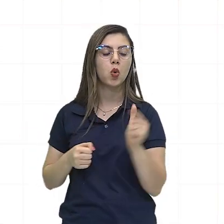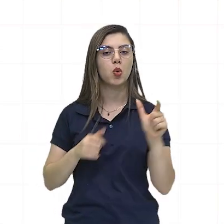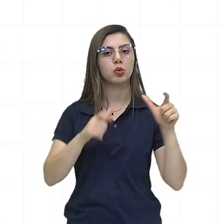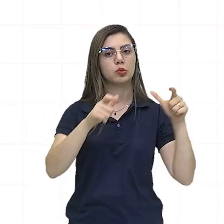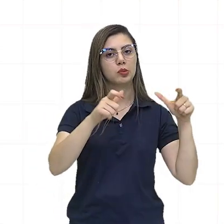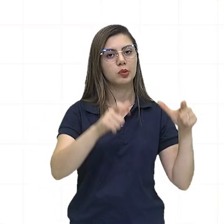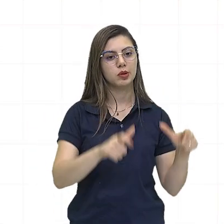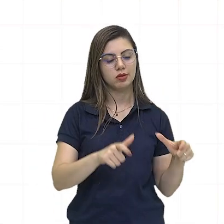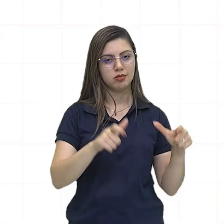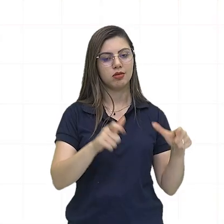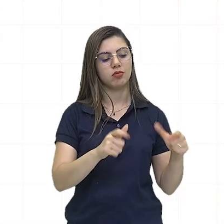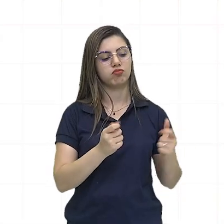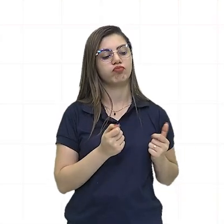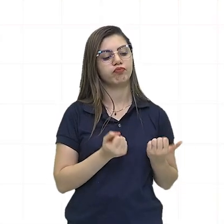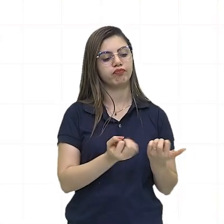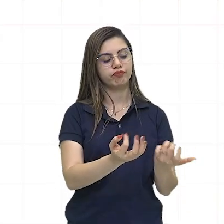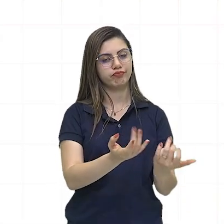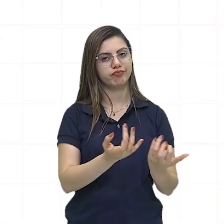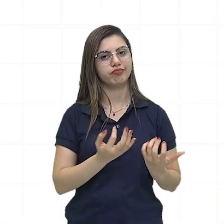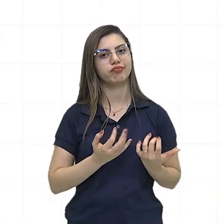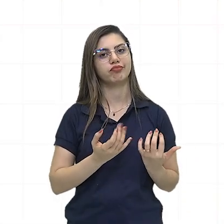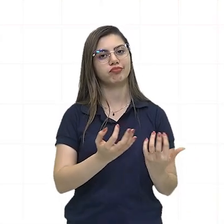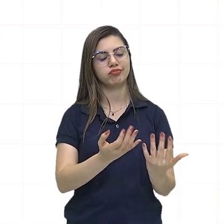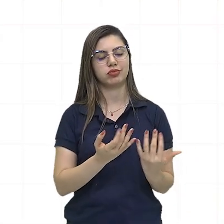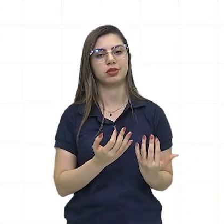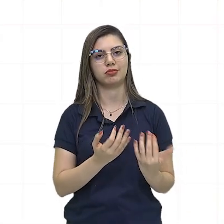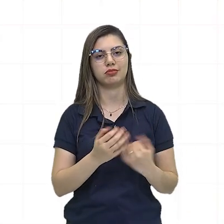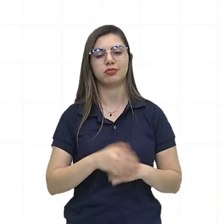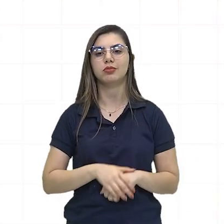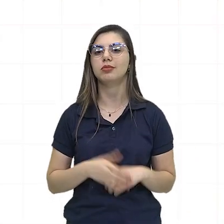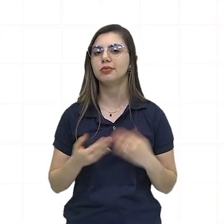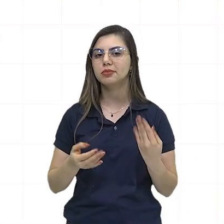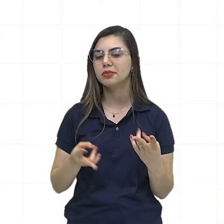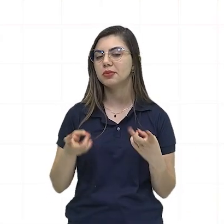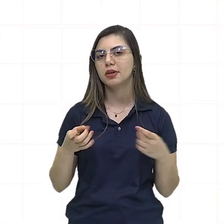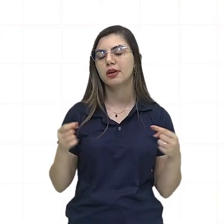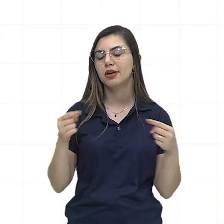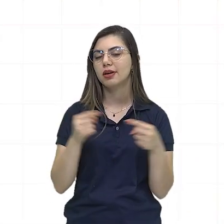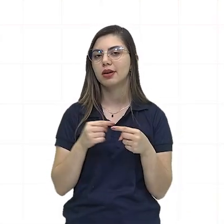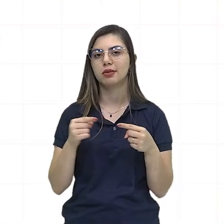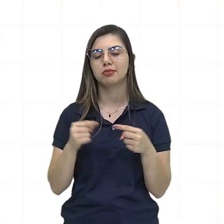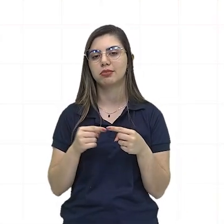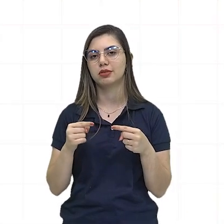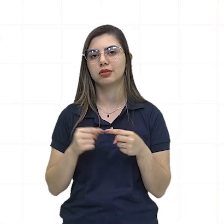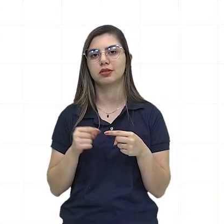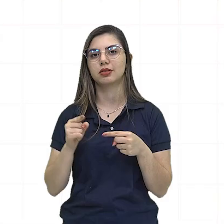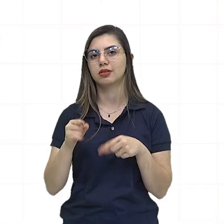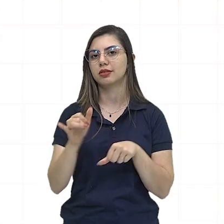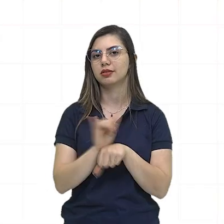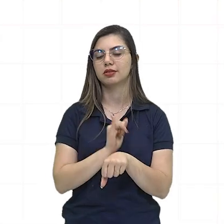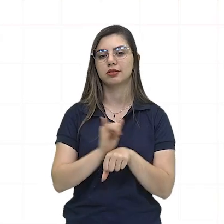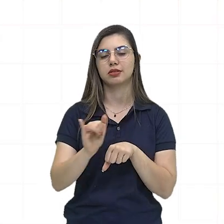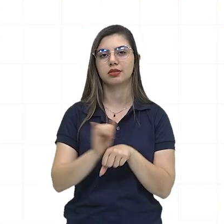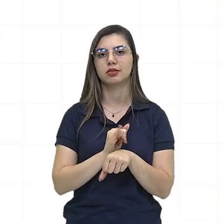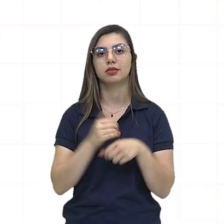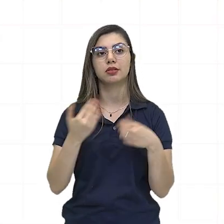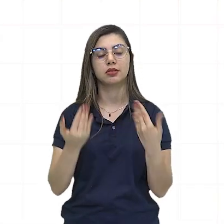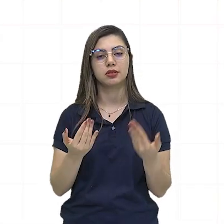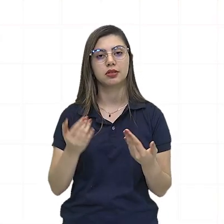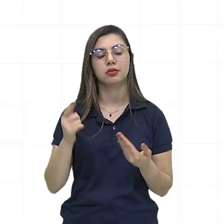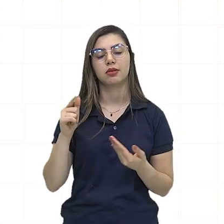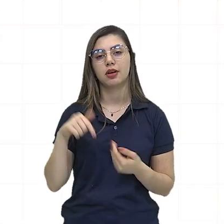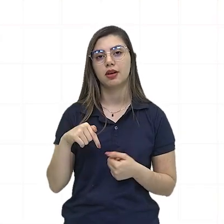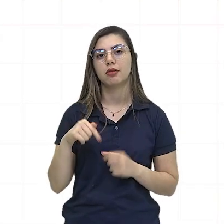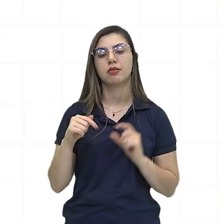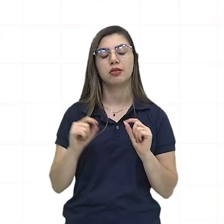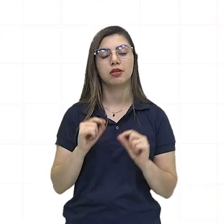área para continuar o seu cultivo. Então, a agricultura itinerante ela é muito comum na nossa